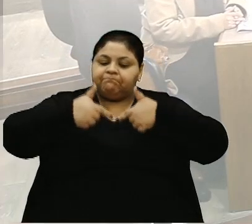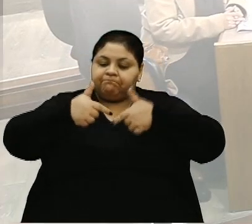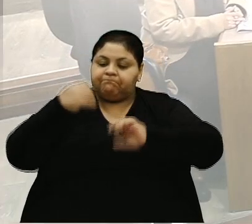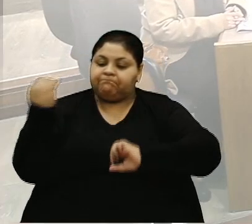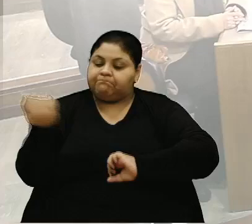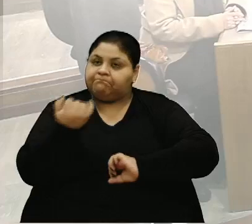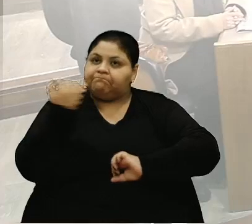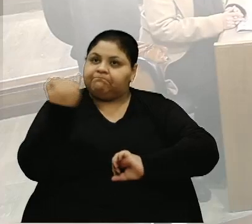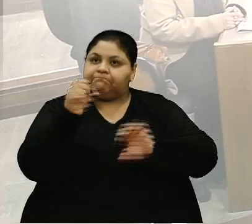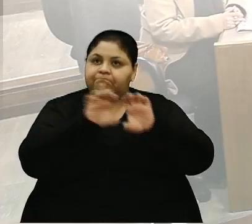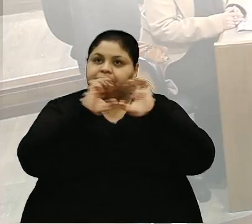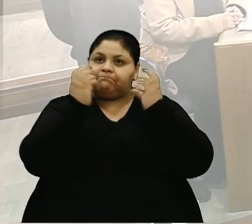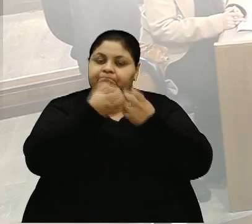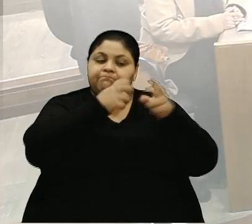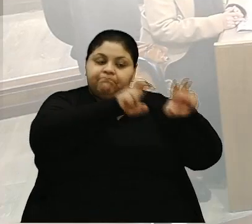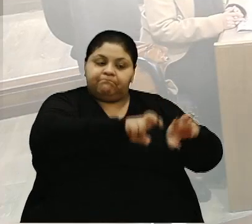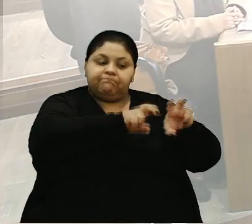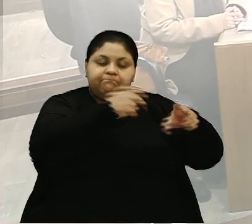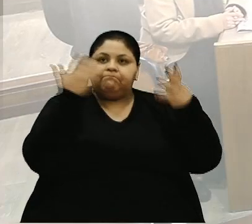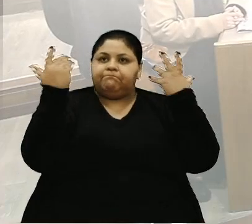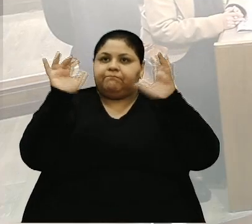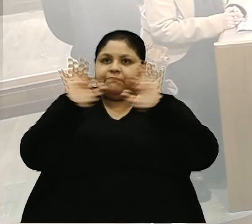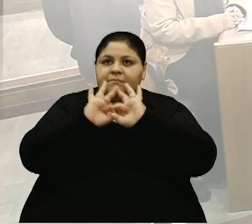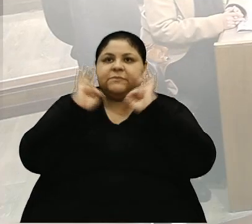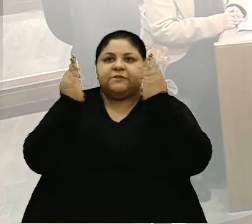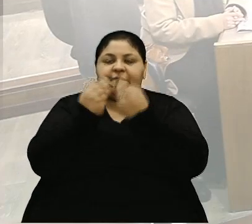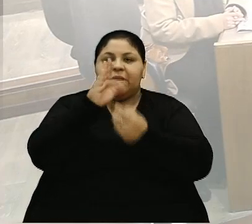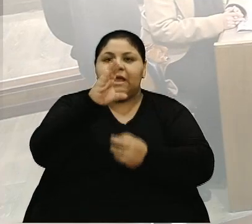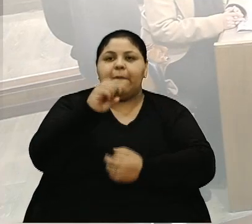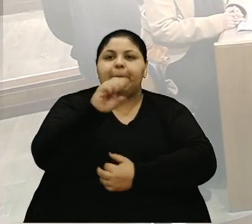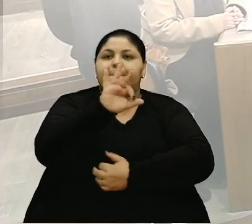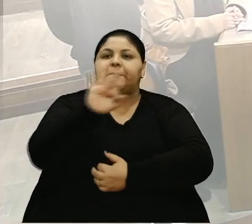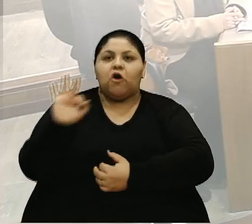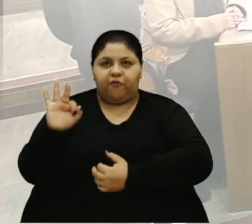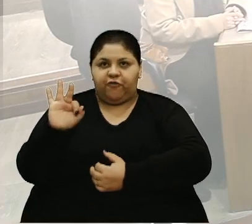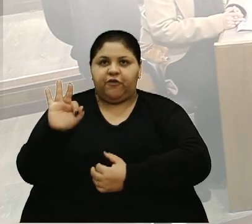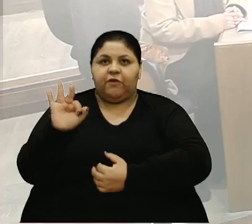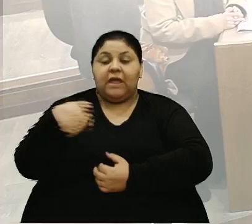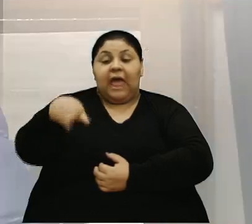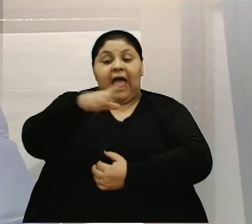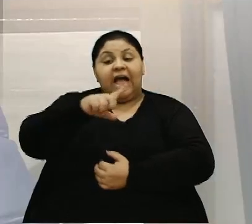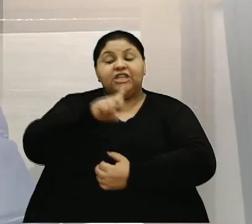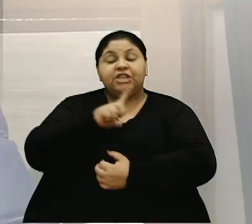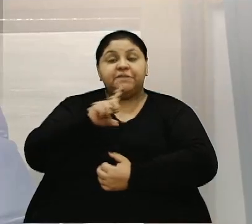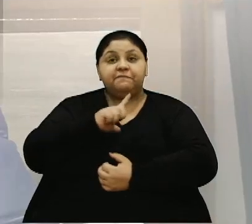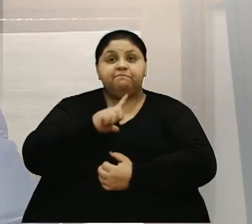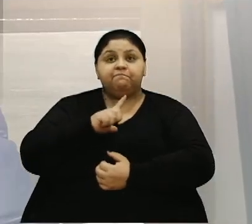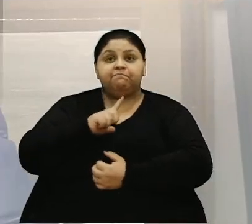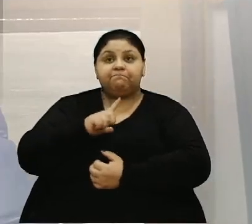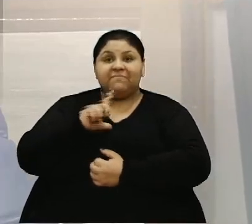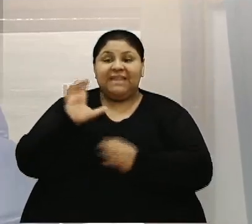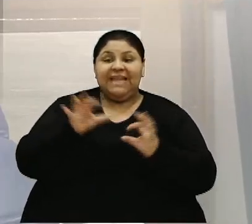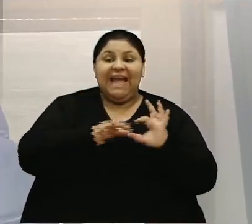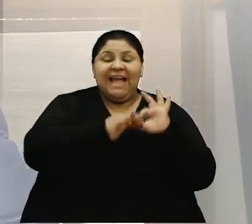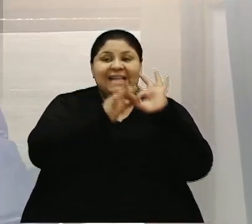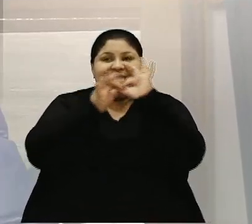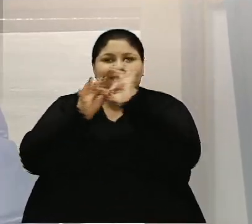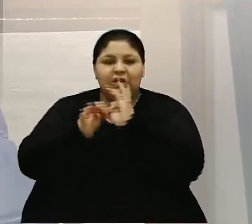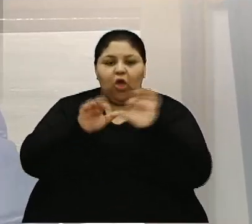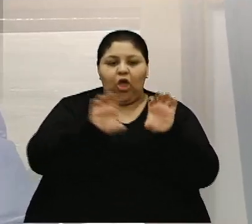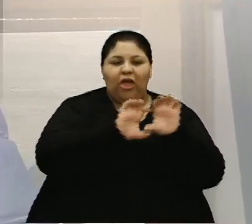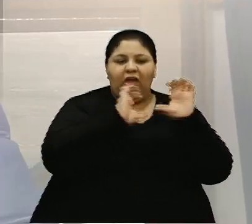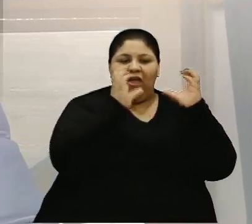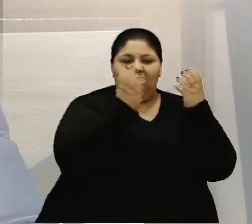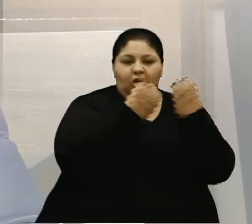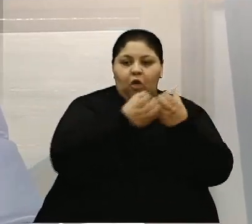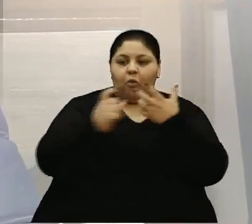de Fazenda Souza. Parabenizar muito a família Boff também, que quando a gente tem, né, essa união entre a comunidade e